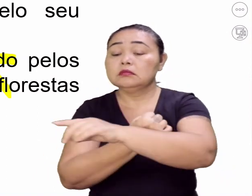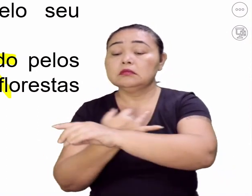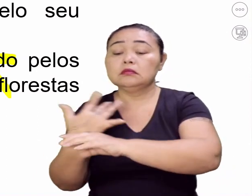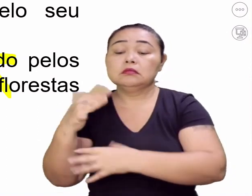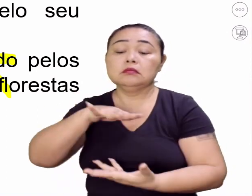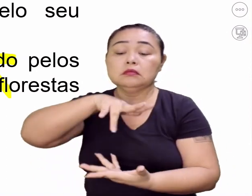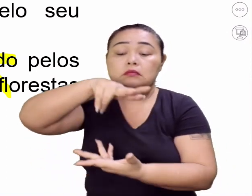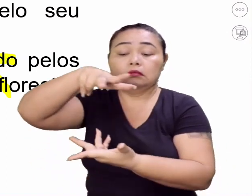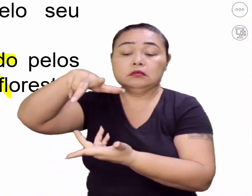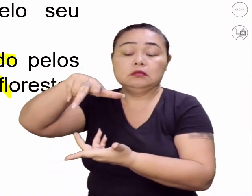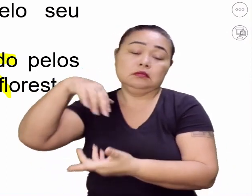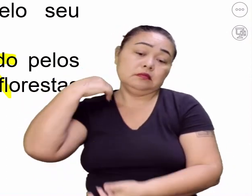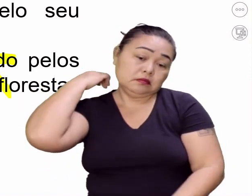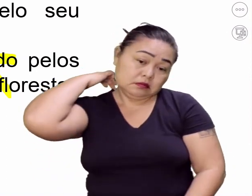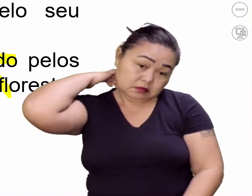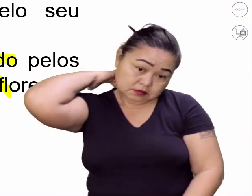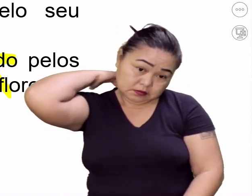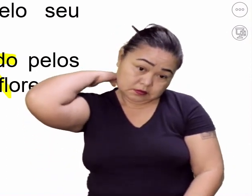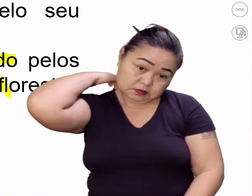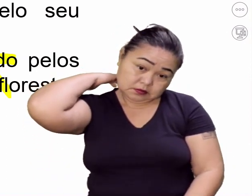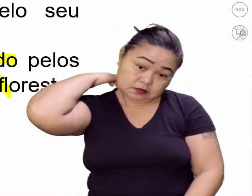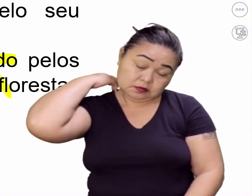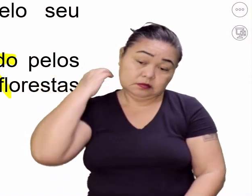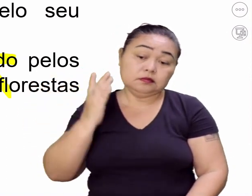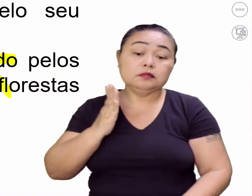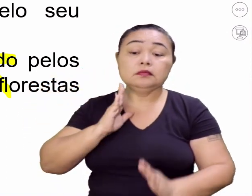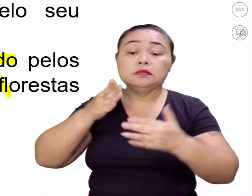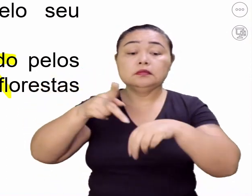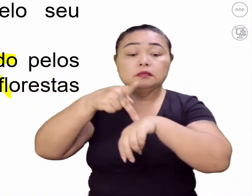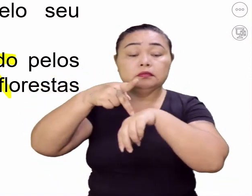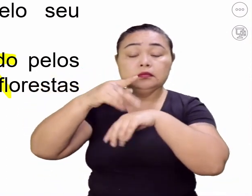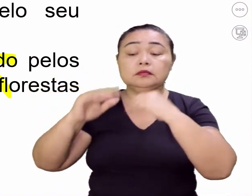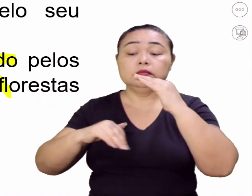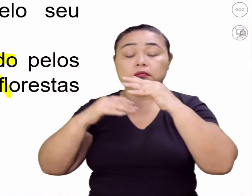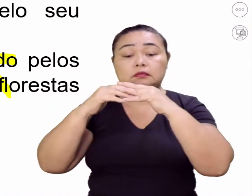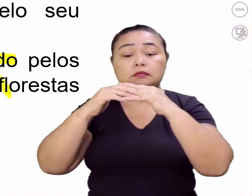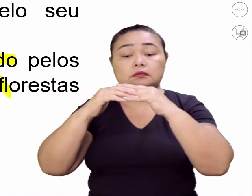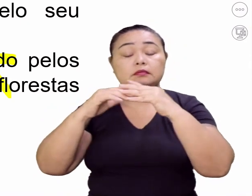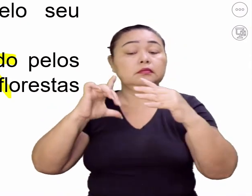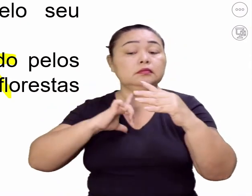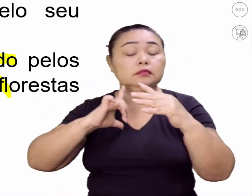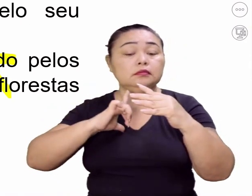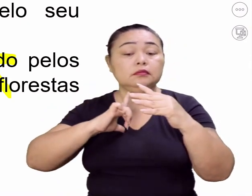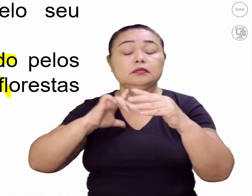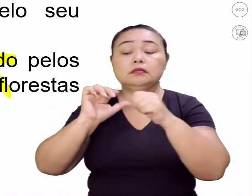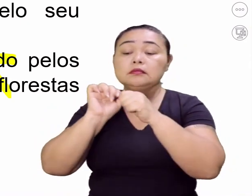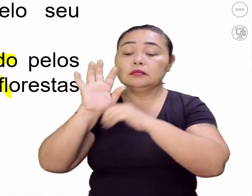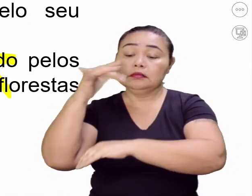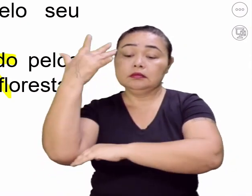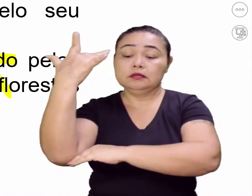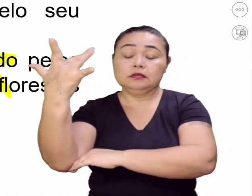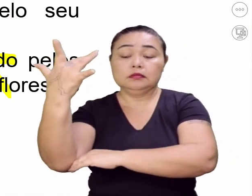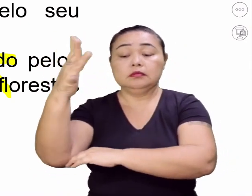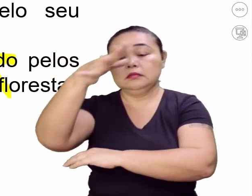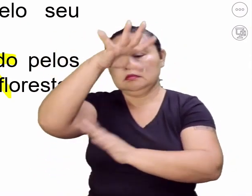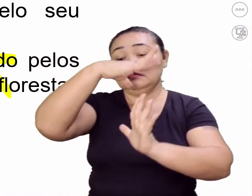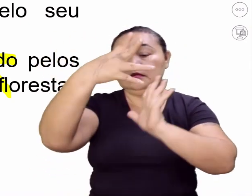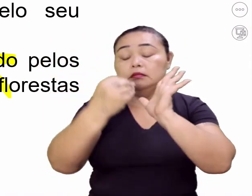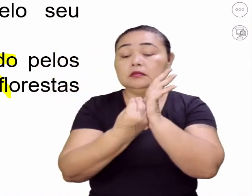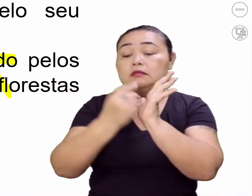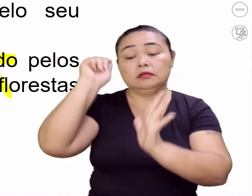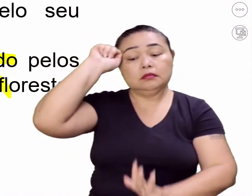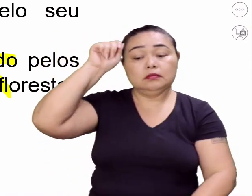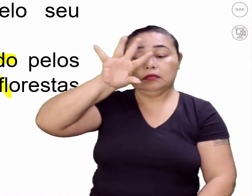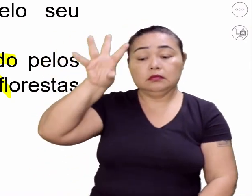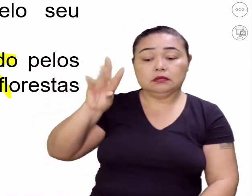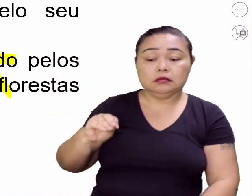né? Muito bem. Especialmente nos países subdesenvolvidos, não, a gente ainda tem muito desmatamento, tanto na Amazônia quanto na África,